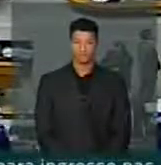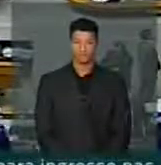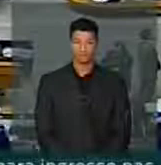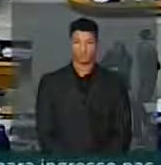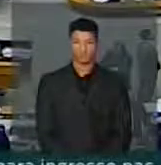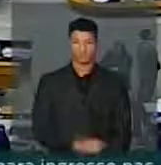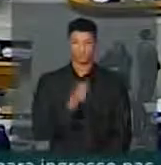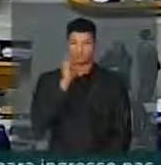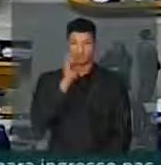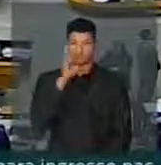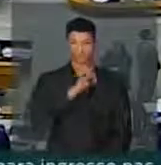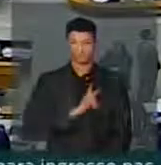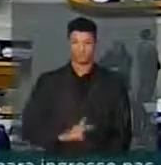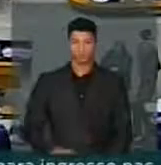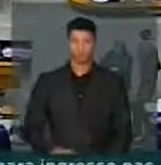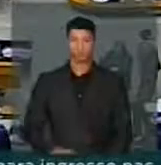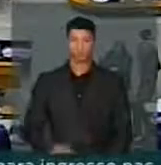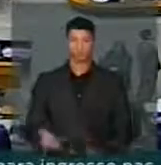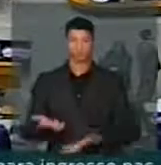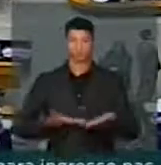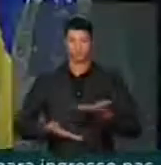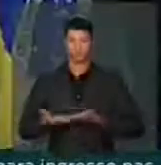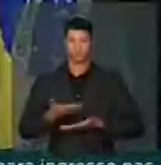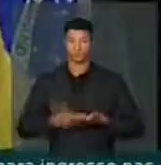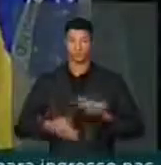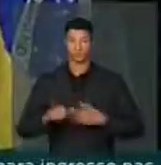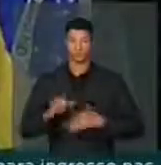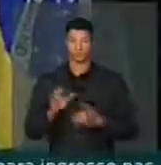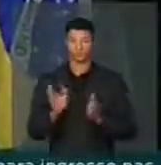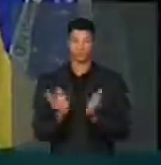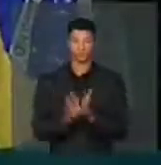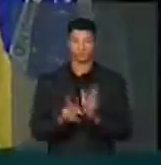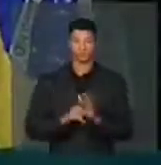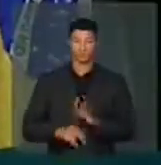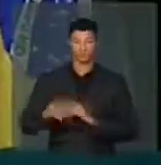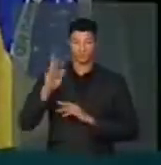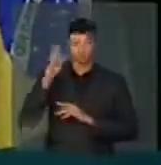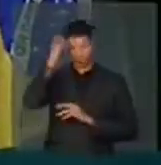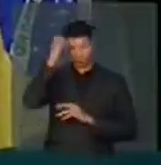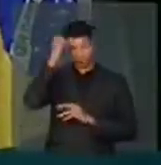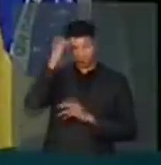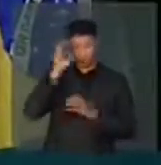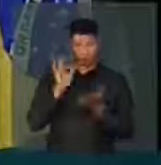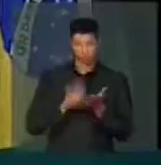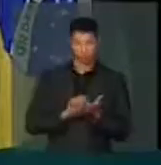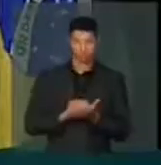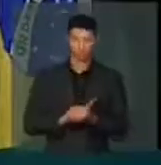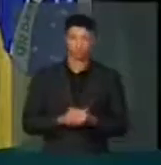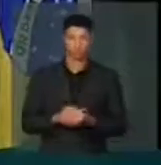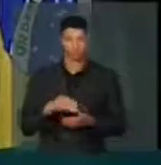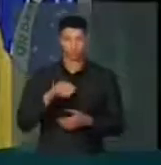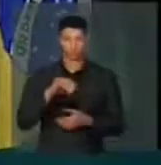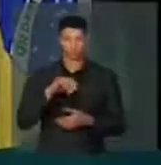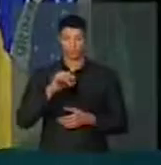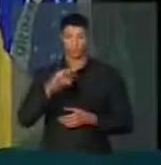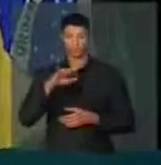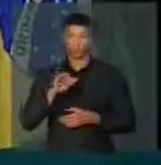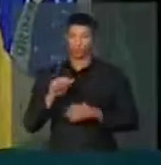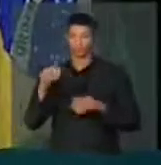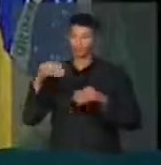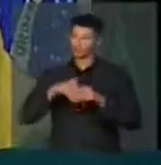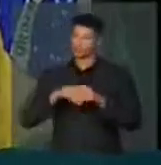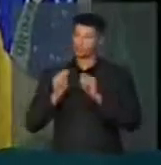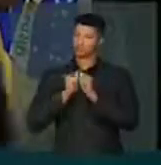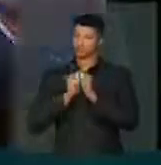Senhoras e senhores, senhor presidente, em relação à orientação de liderança, obviamente a minoria acompanha